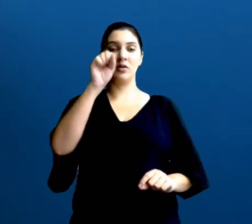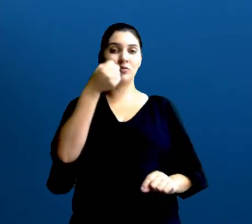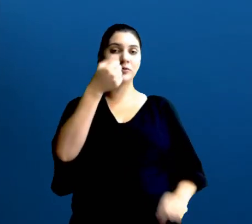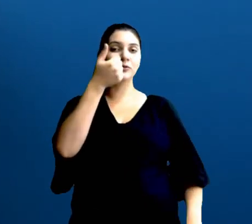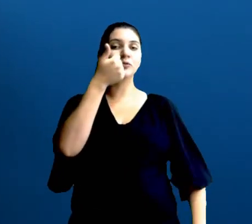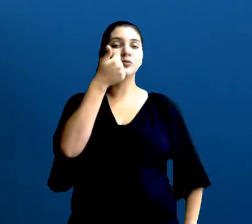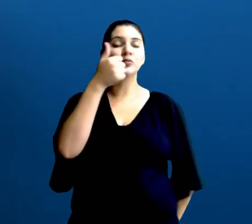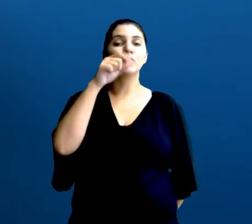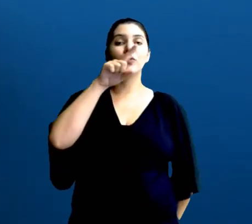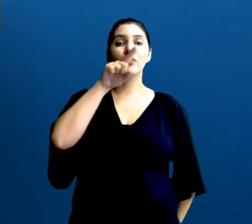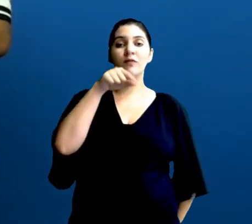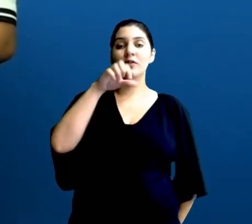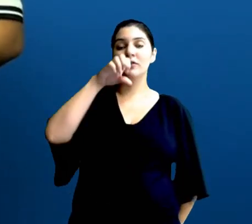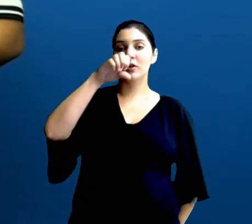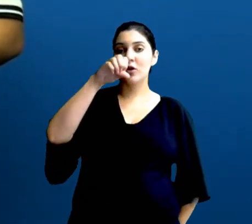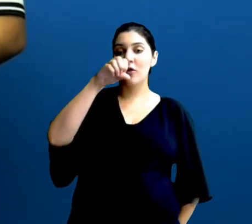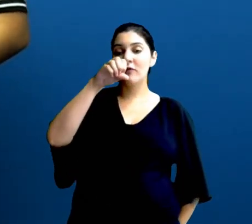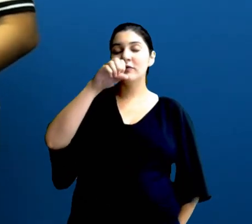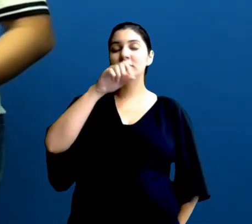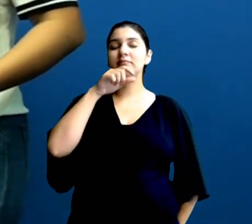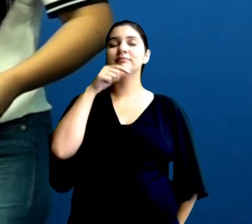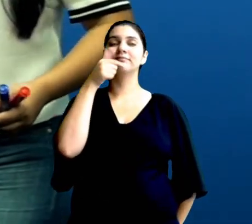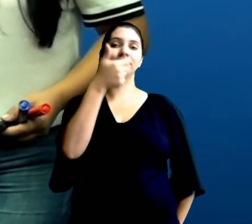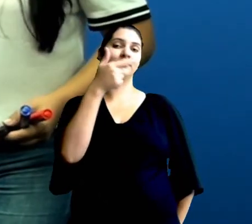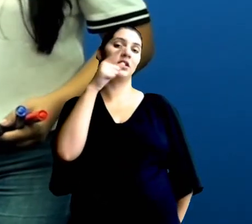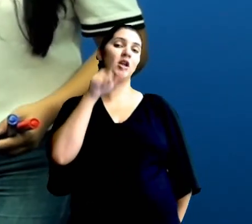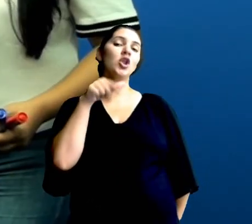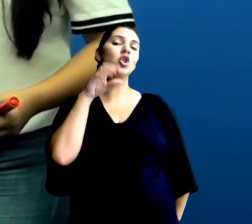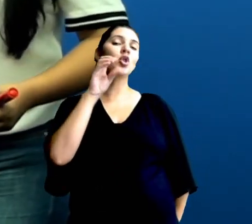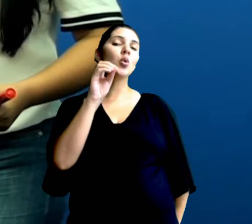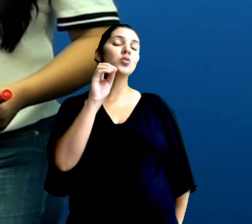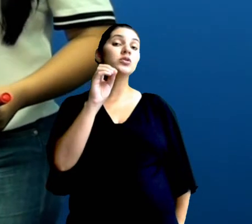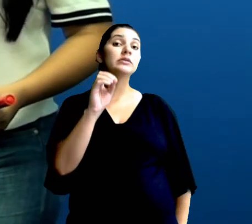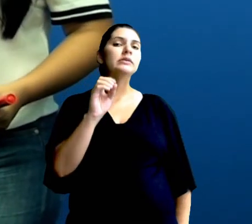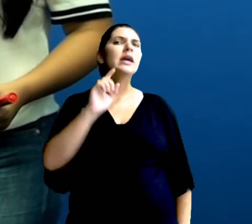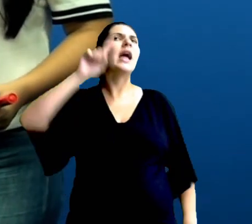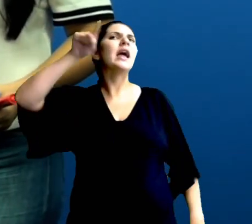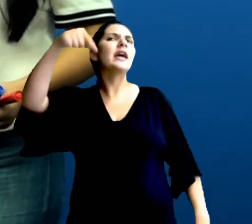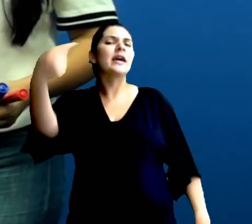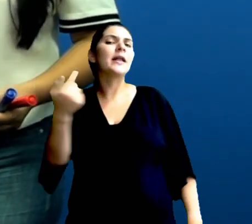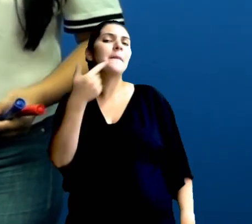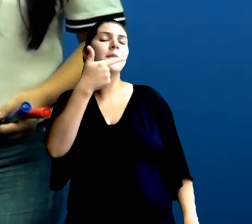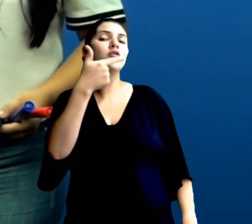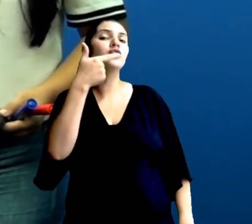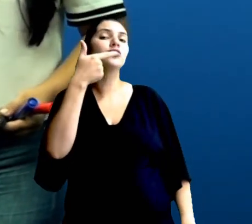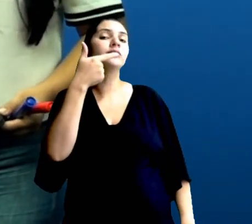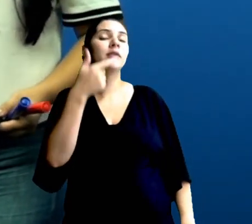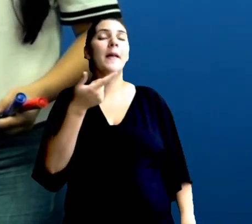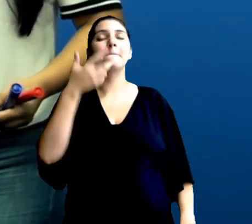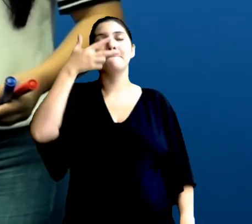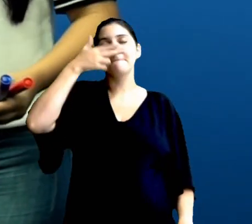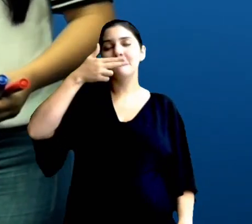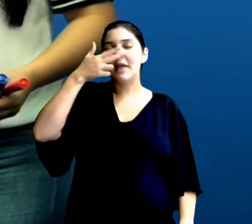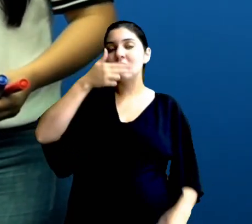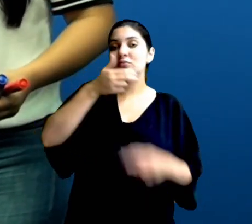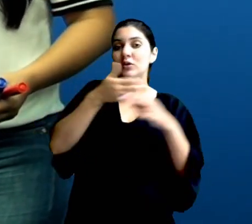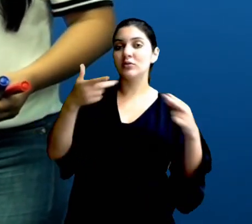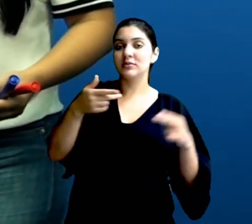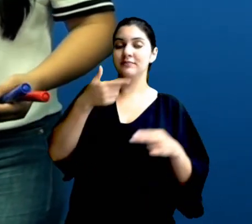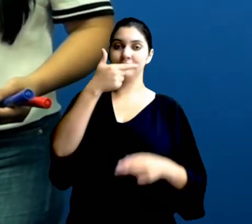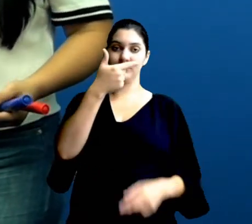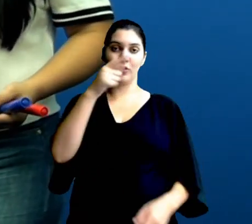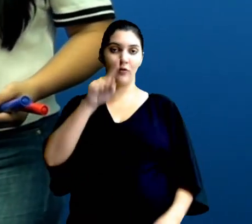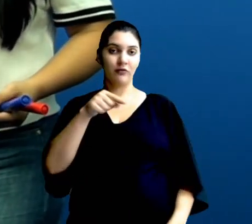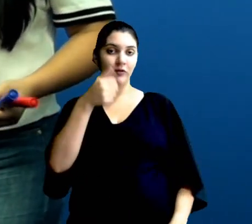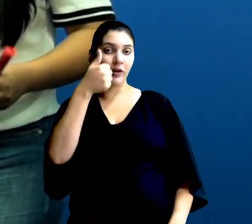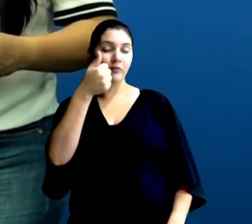1,8, 1,9 e 2. E depois do 2 é a mesma coisa, 2,1,